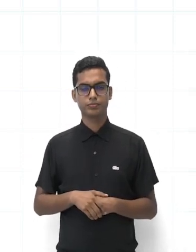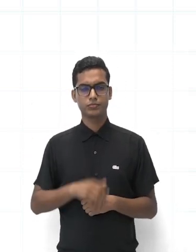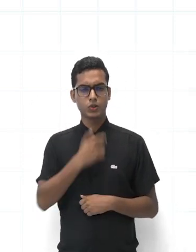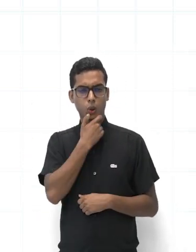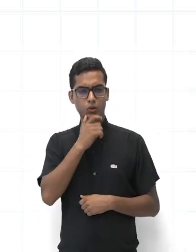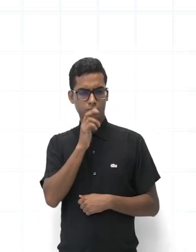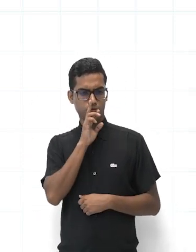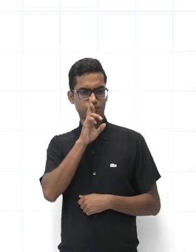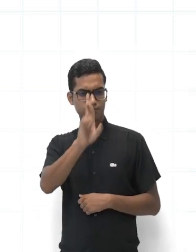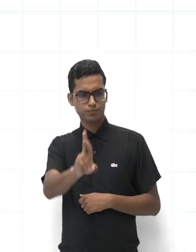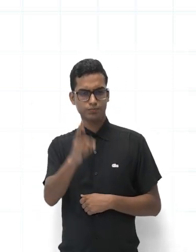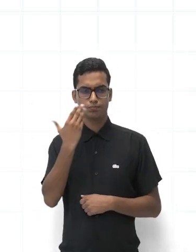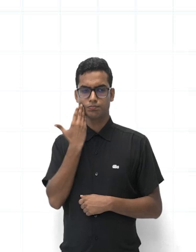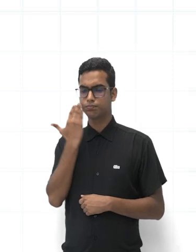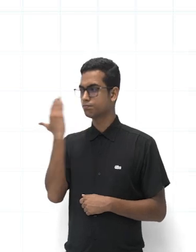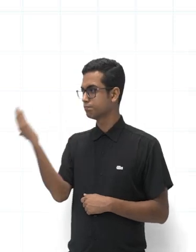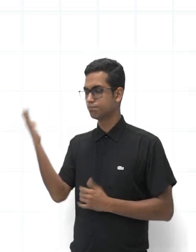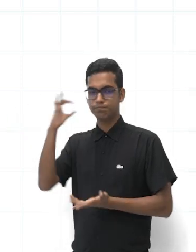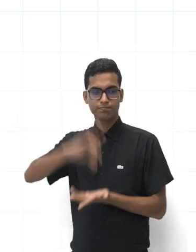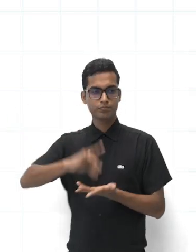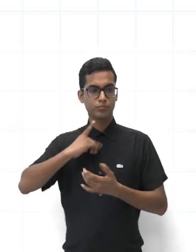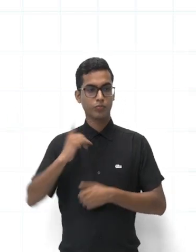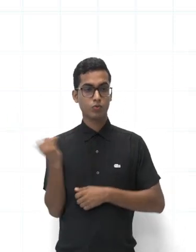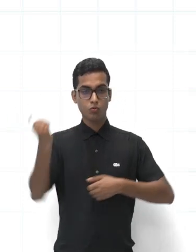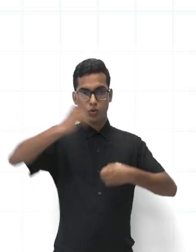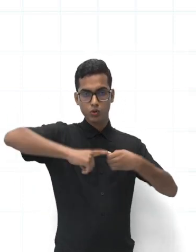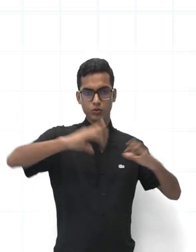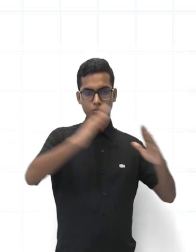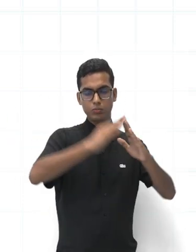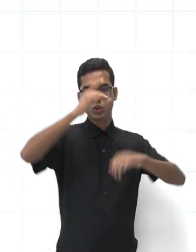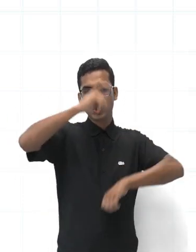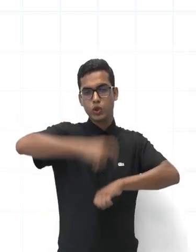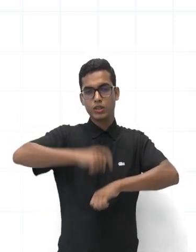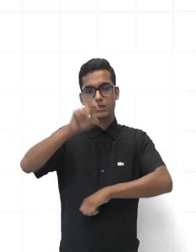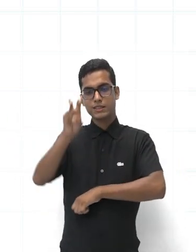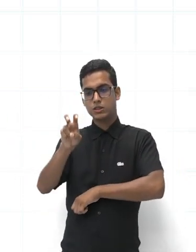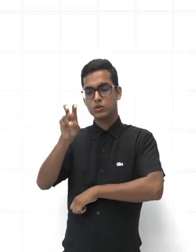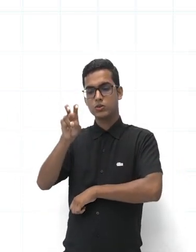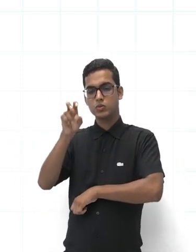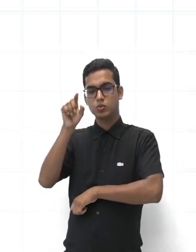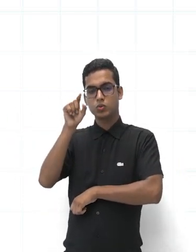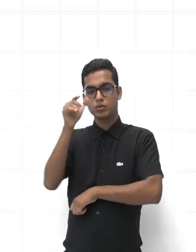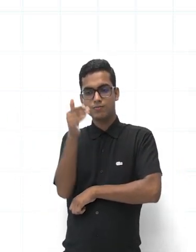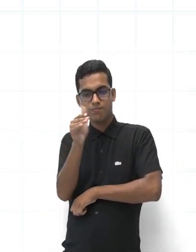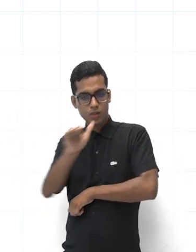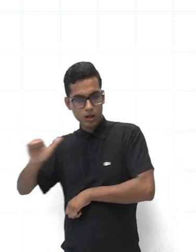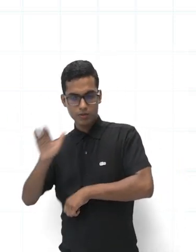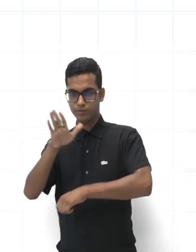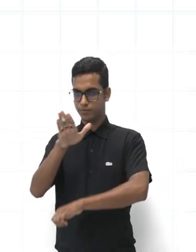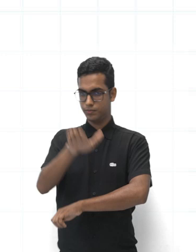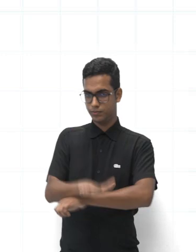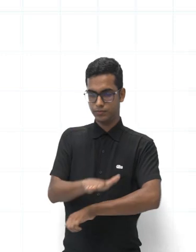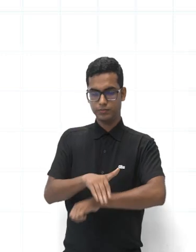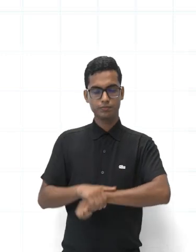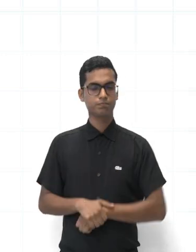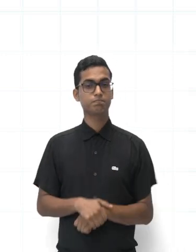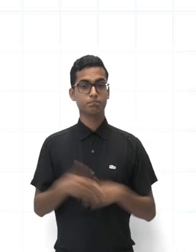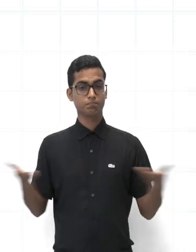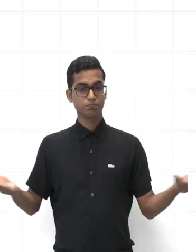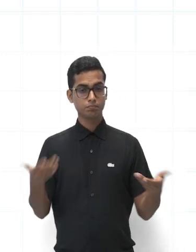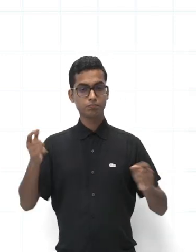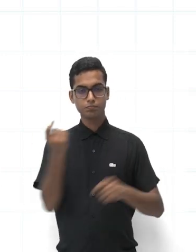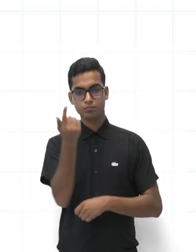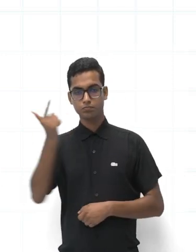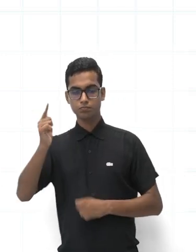para casa às 5:30 da tarde. Esse PM aí já indica o outro período. Vamos